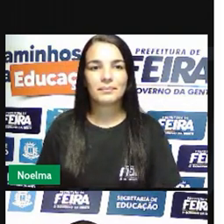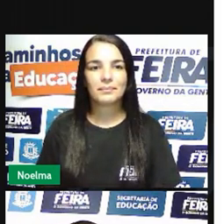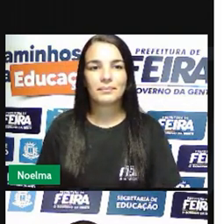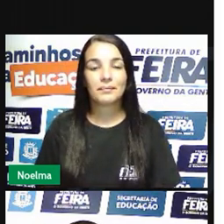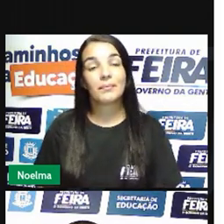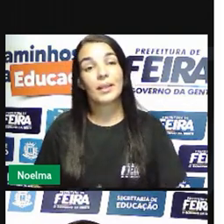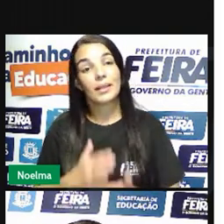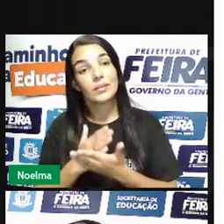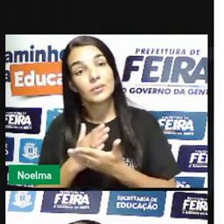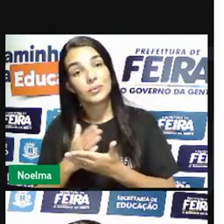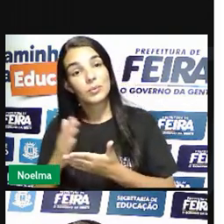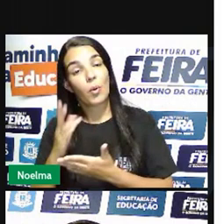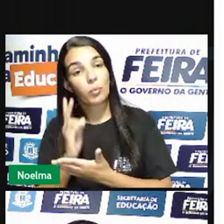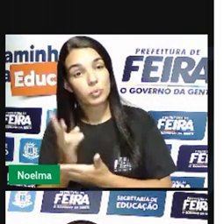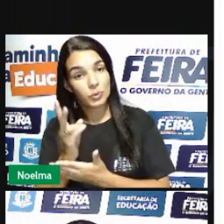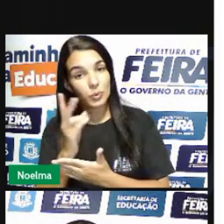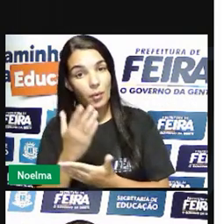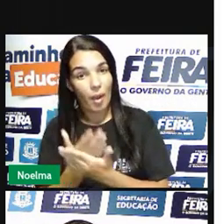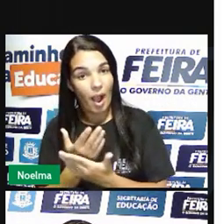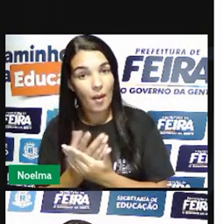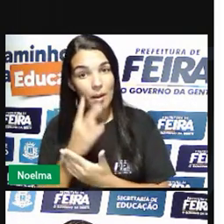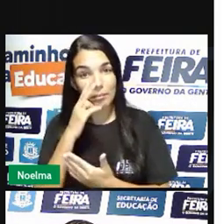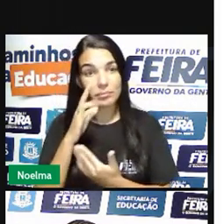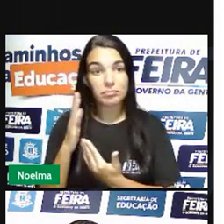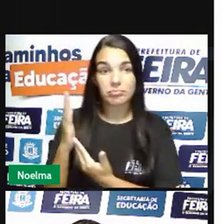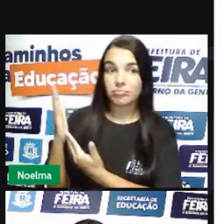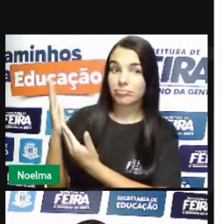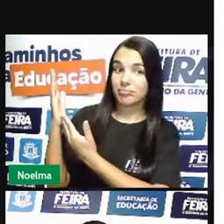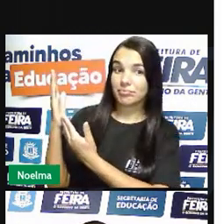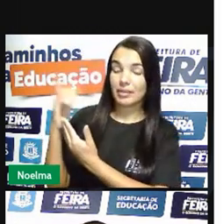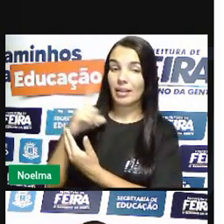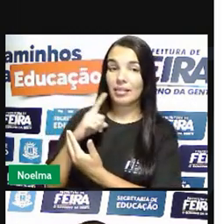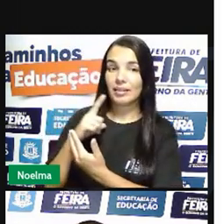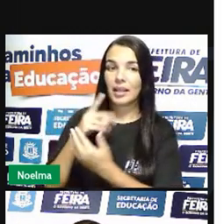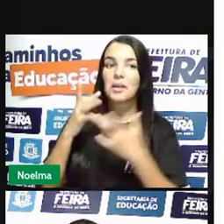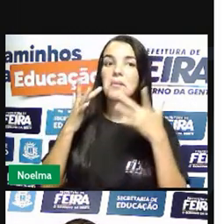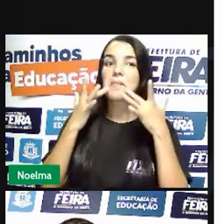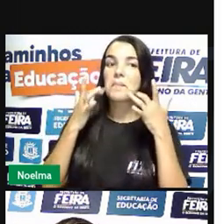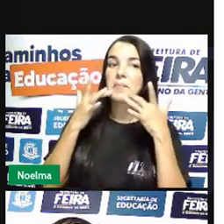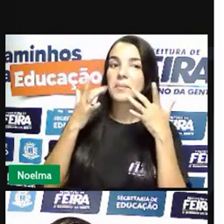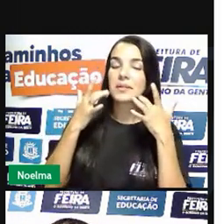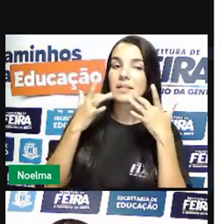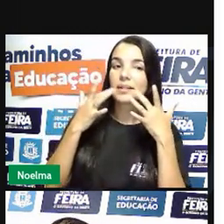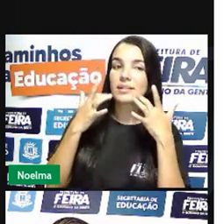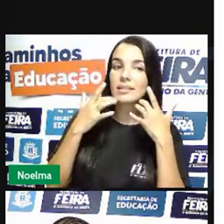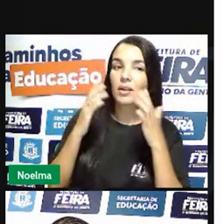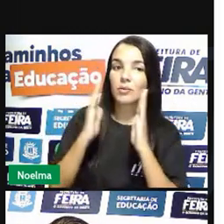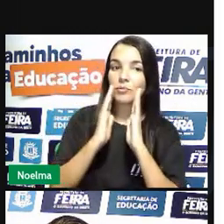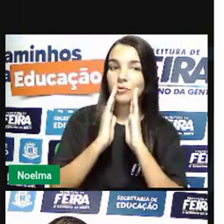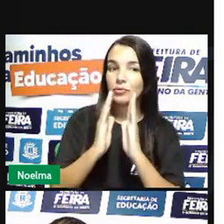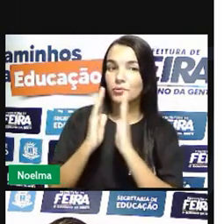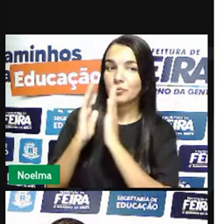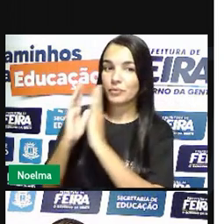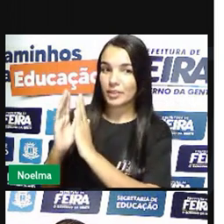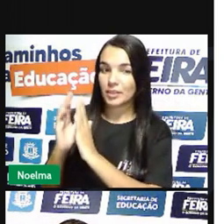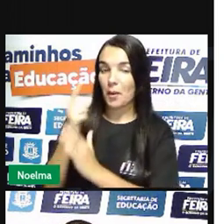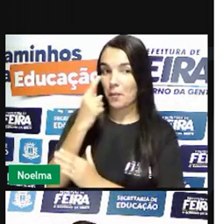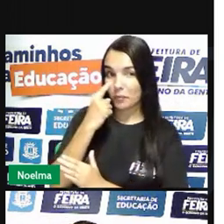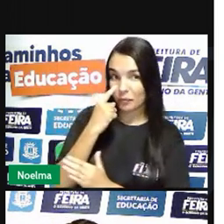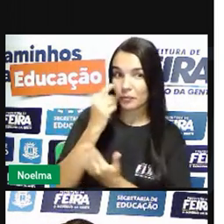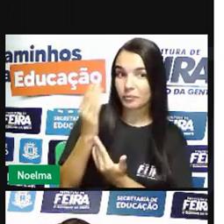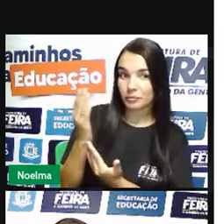tá dando é segmento assim nós temos algumas representações aqui de